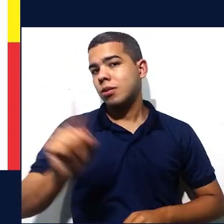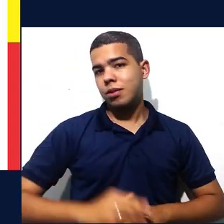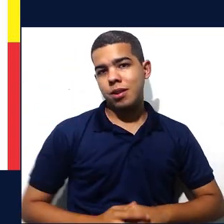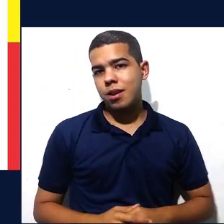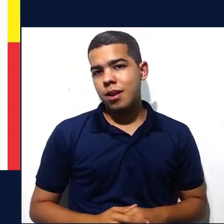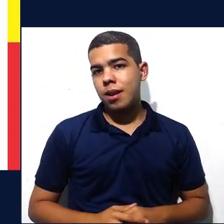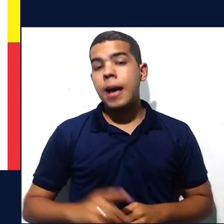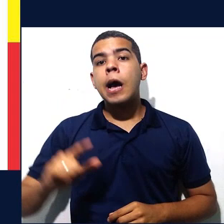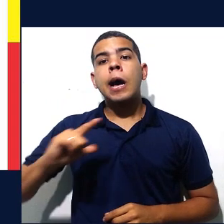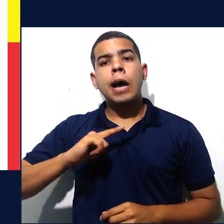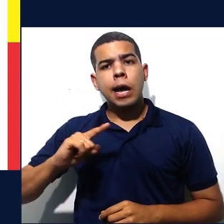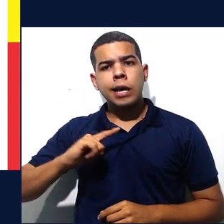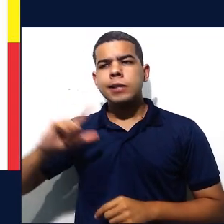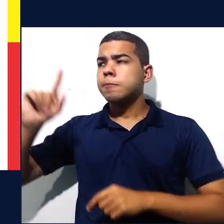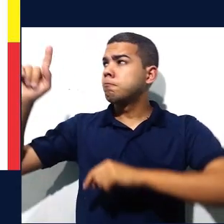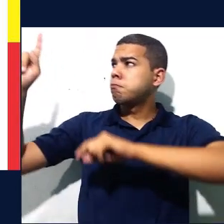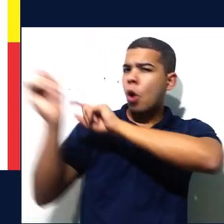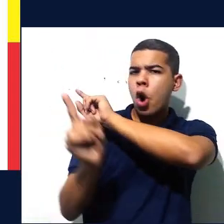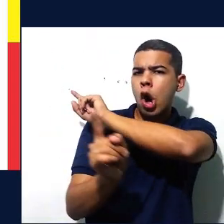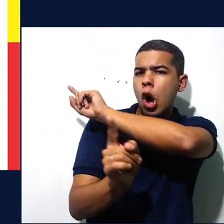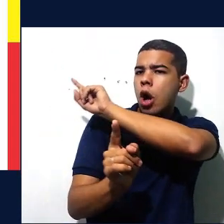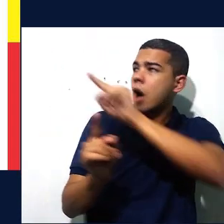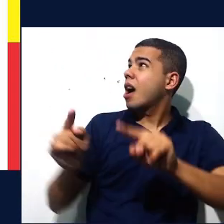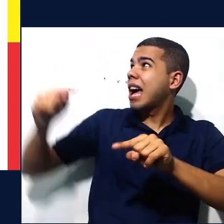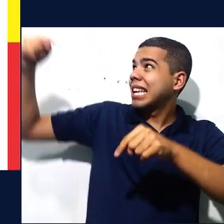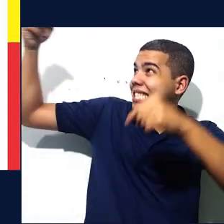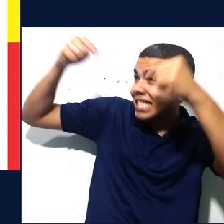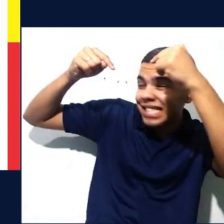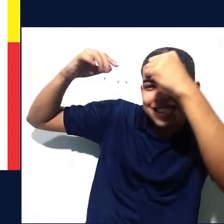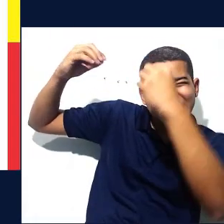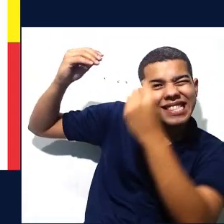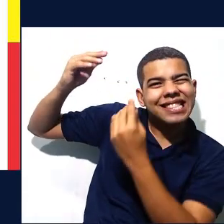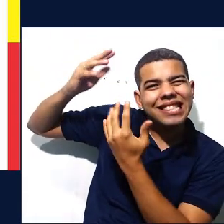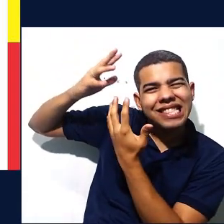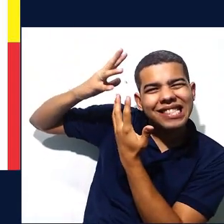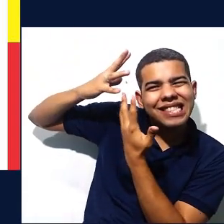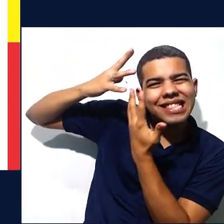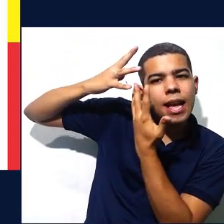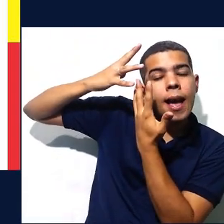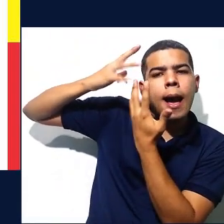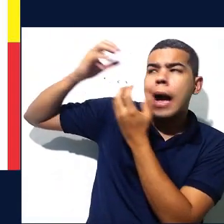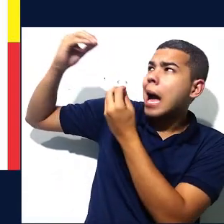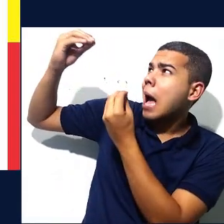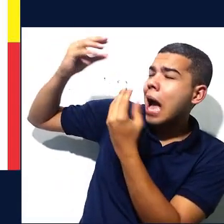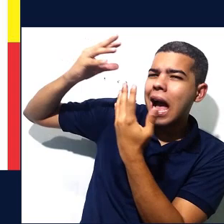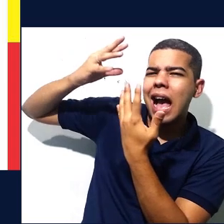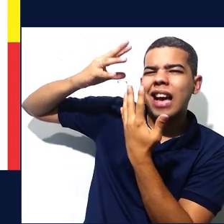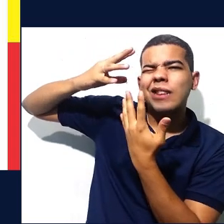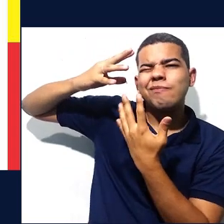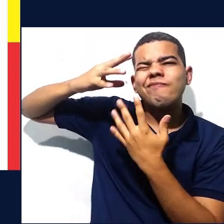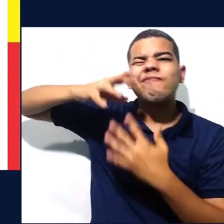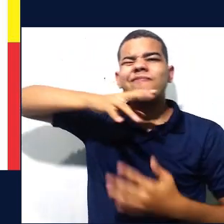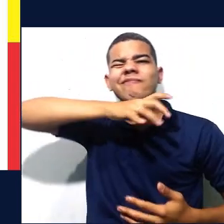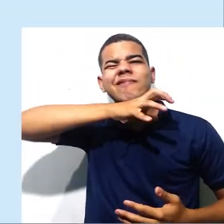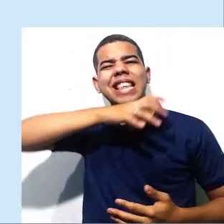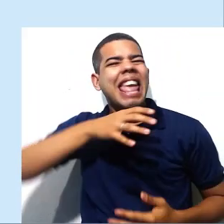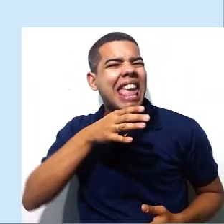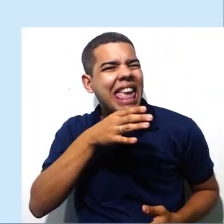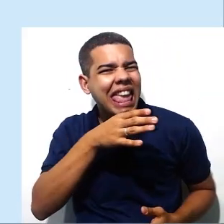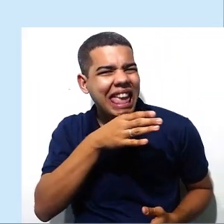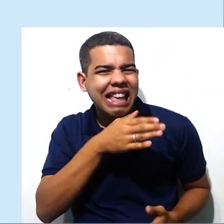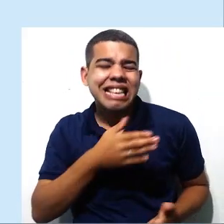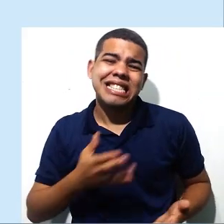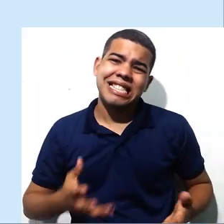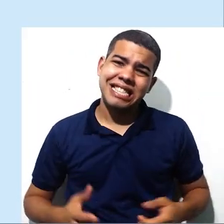raios ultravioletas atinjam diretamente a vida na Terra, tanto dos vegetais quanto dos animais.